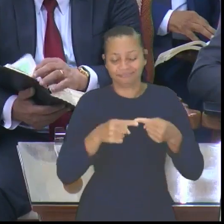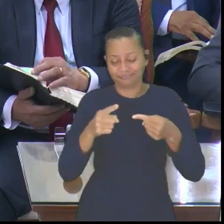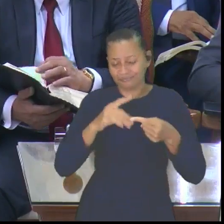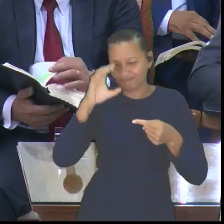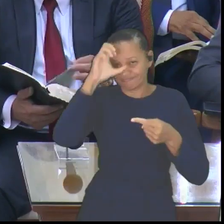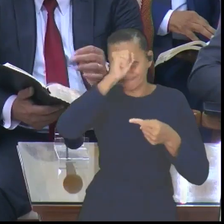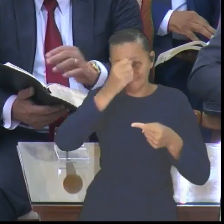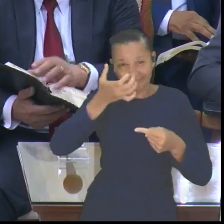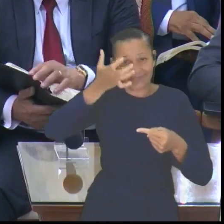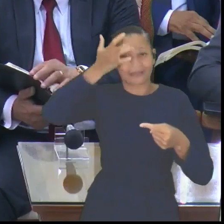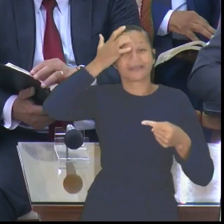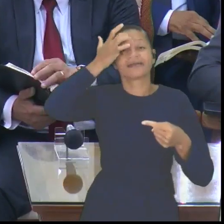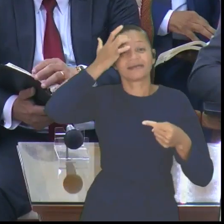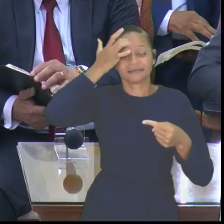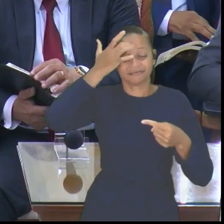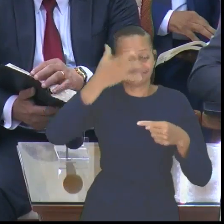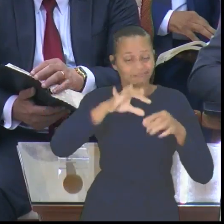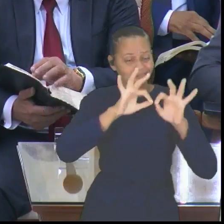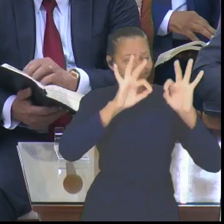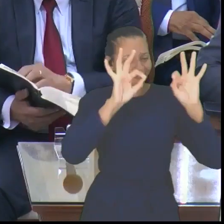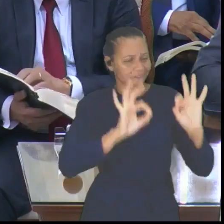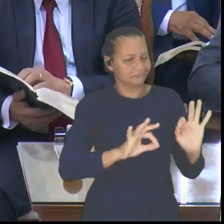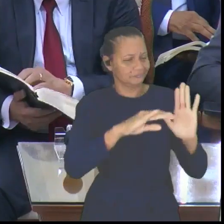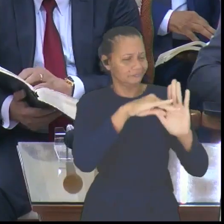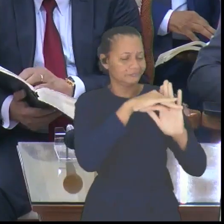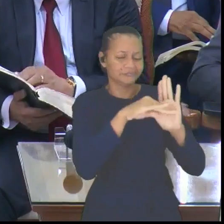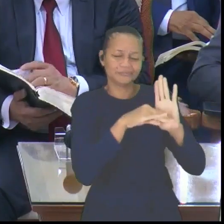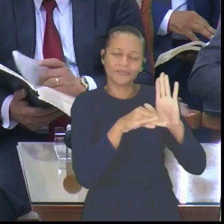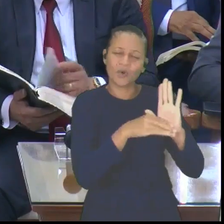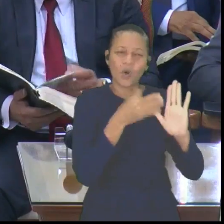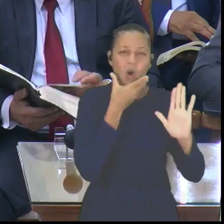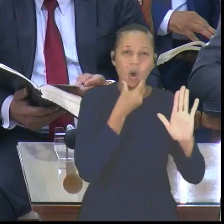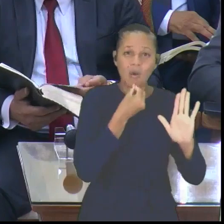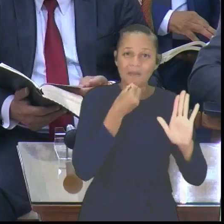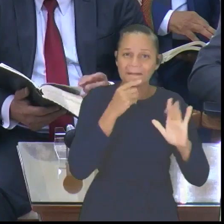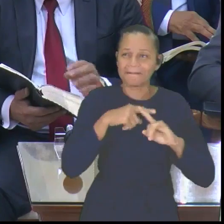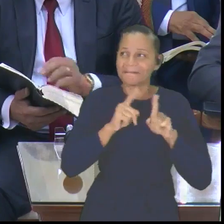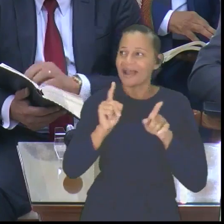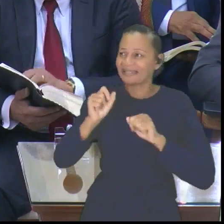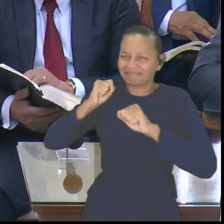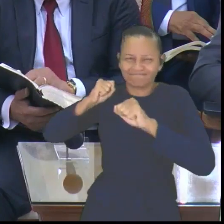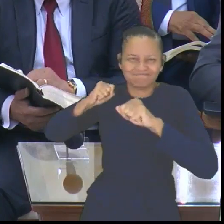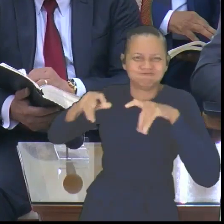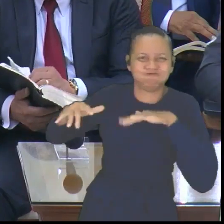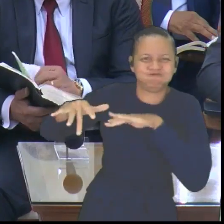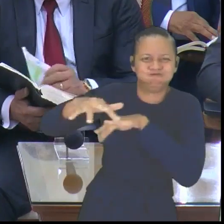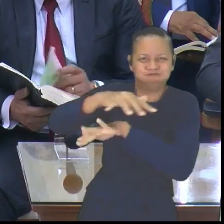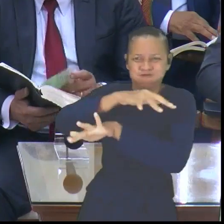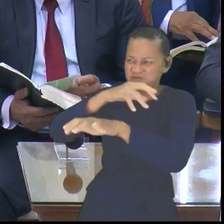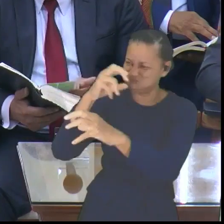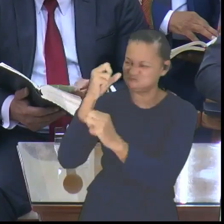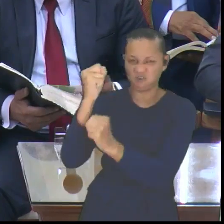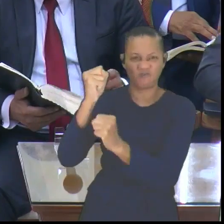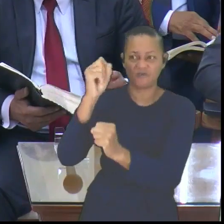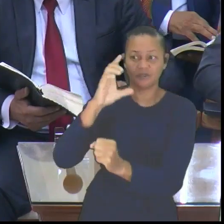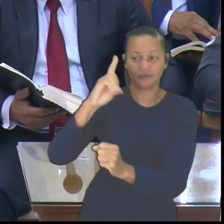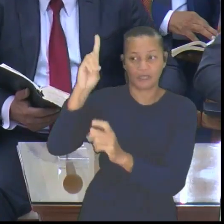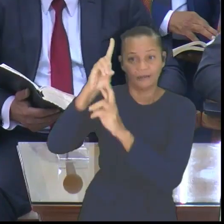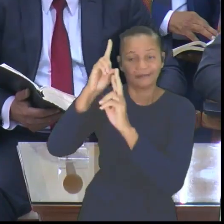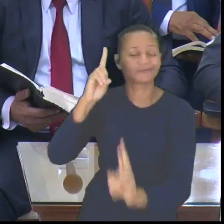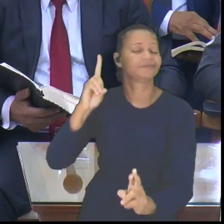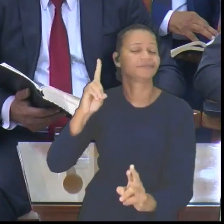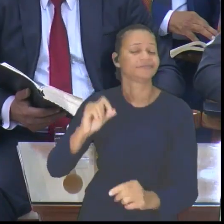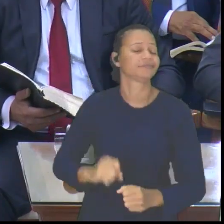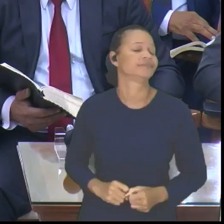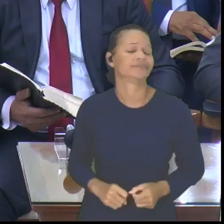aprendemos. Planos de homens e a ação de Deus, a resposta de Deus. A segunda lição